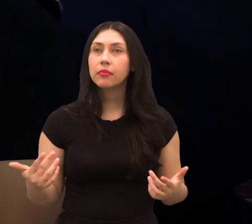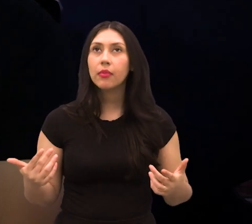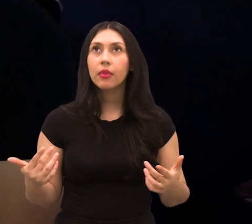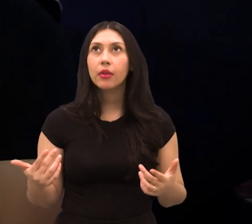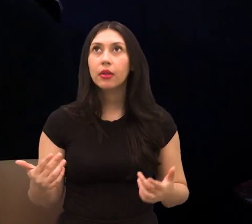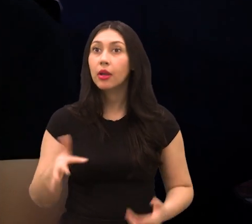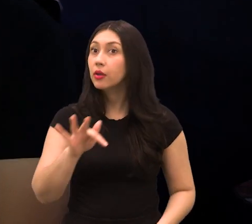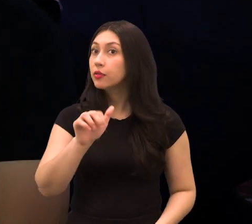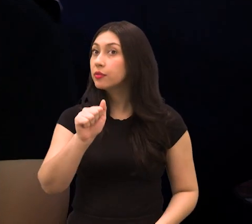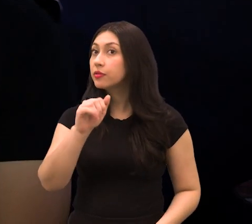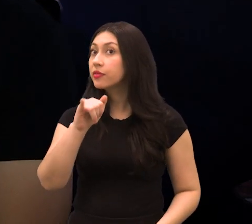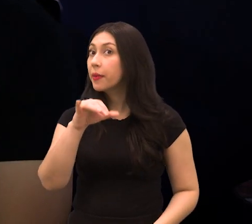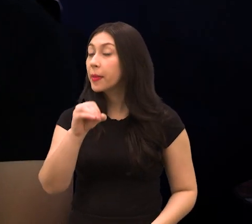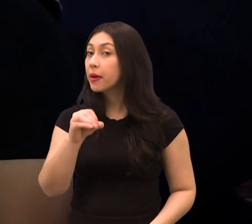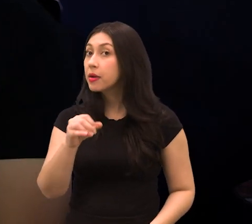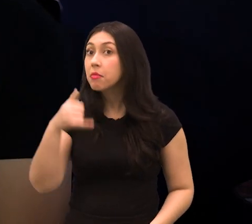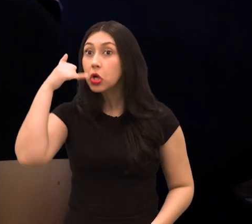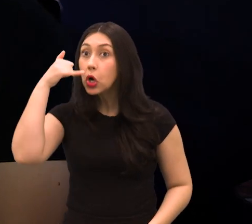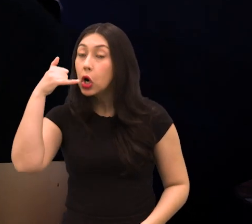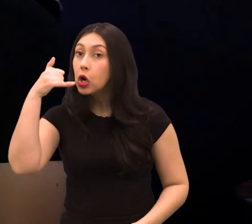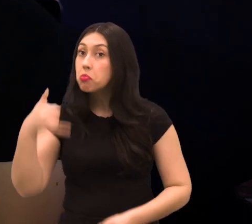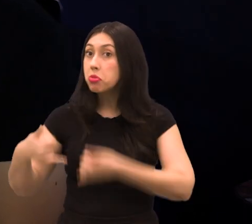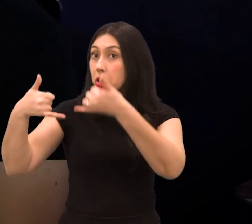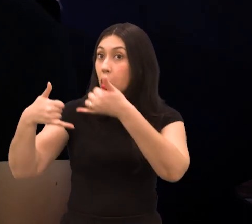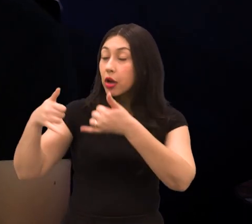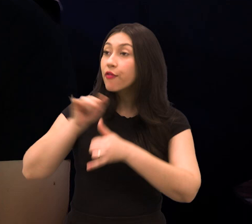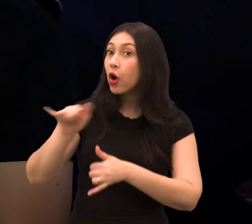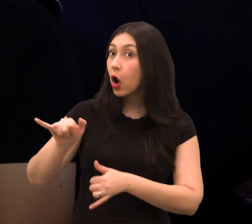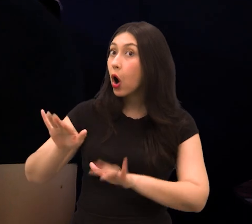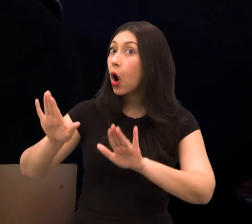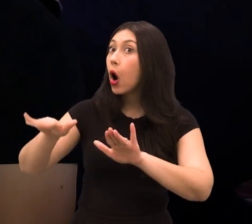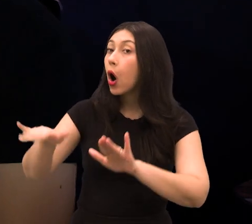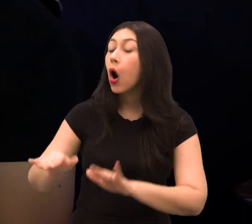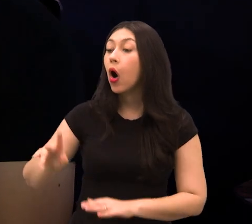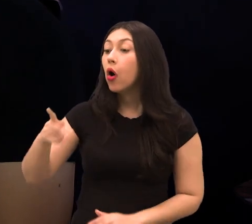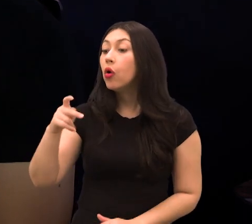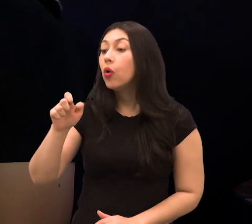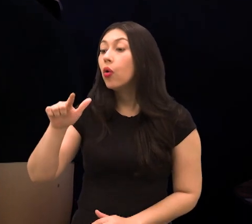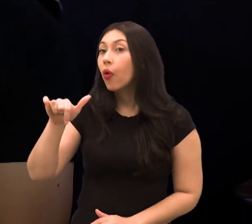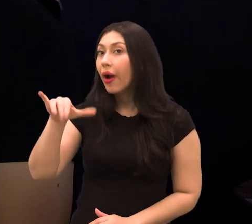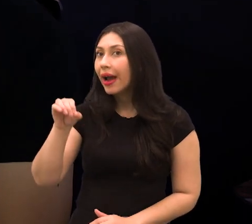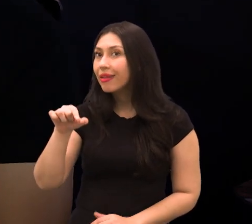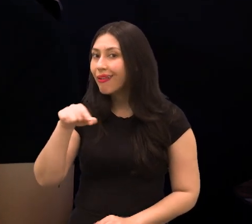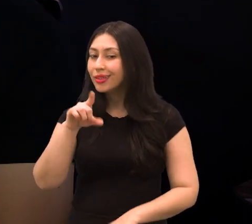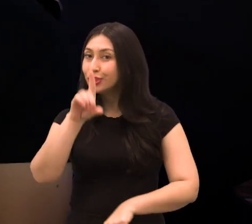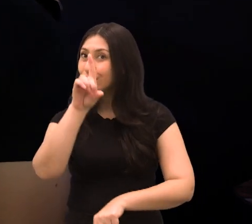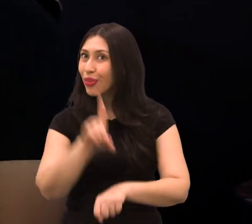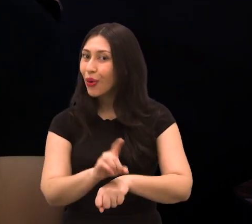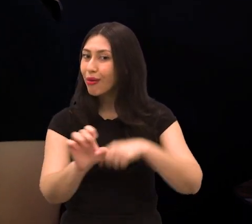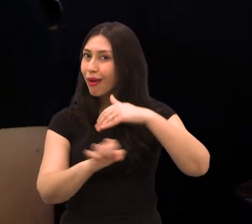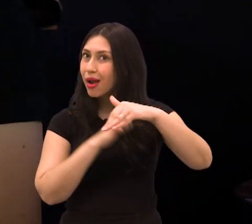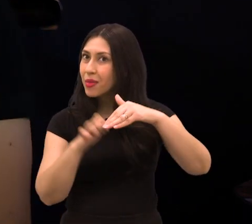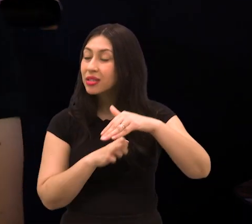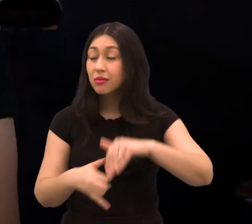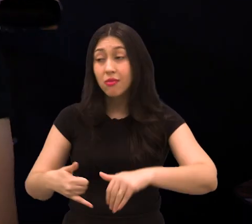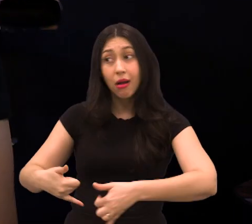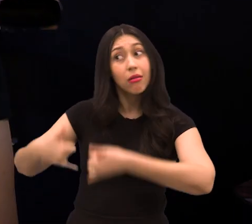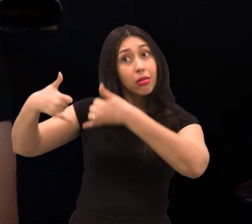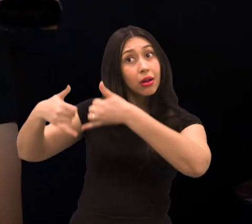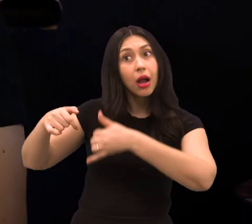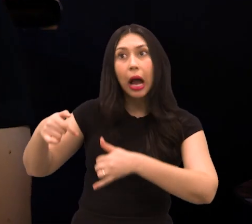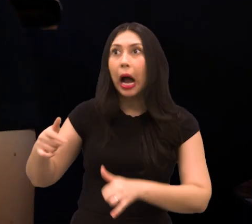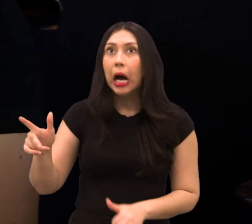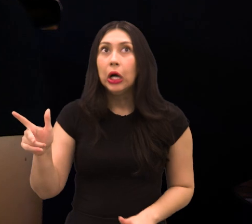o Fabinho me ligou, ó, o Hélio Costa Mans, que era o diretor musical da Som Livre, vai te